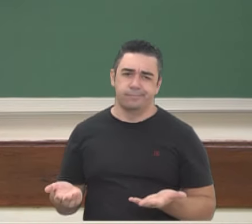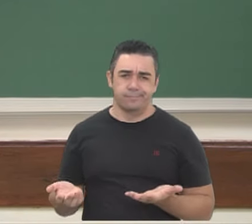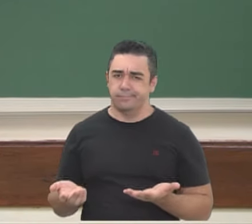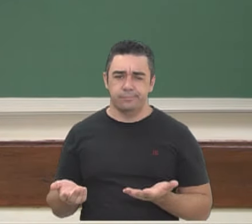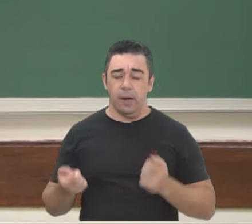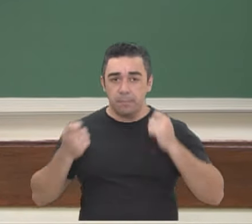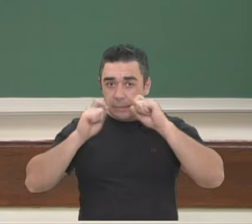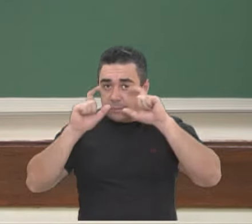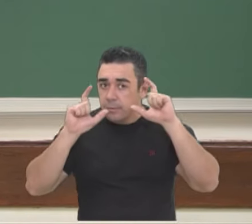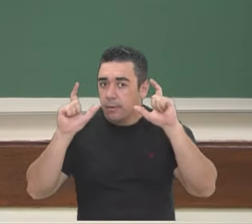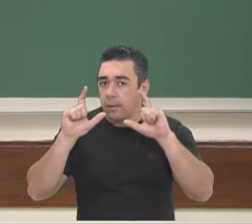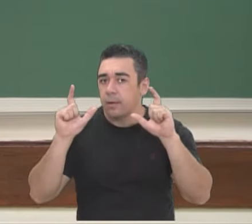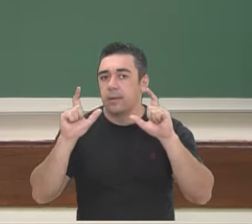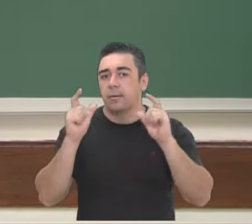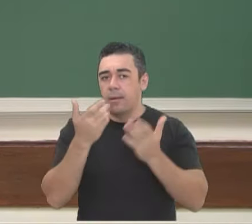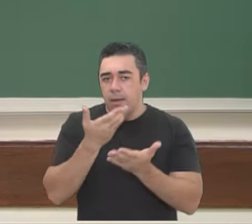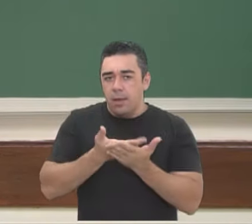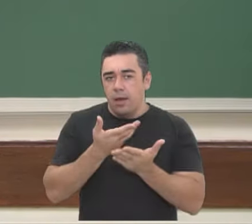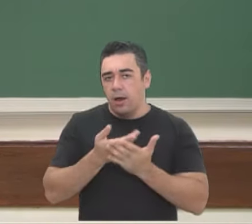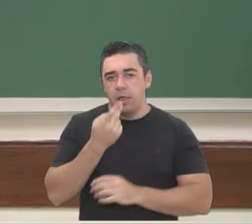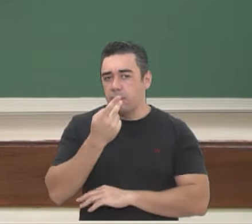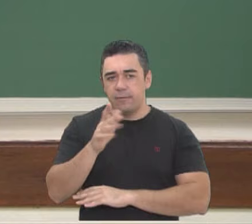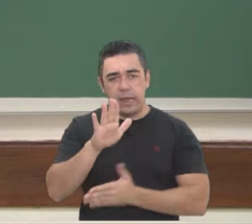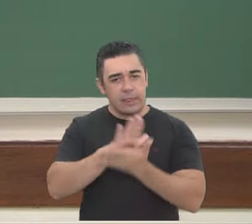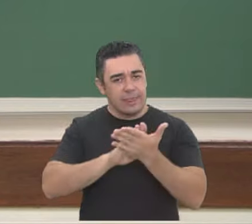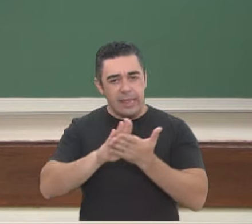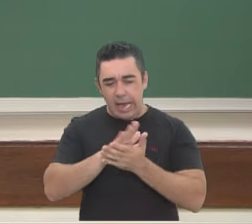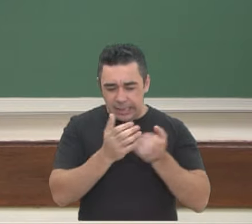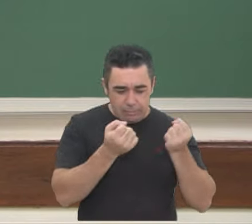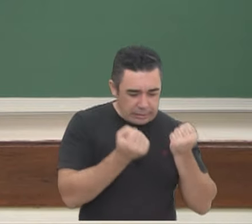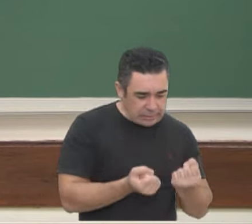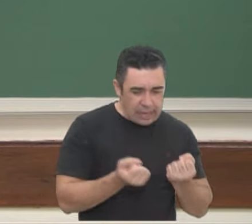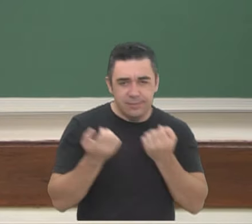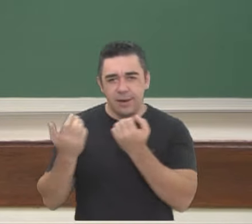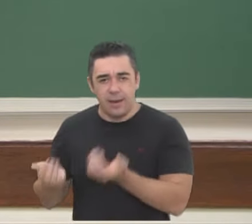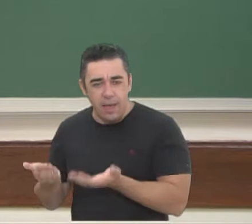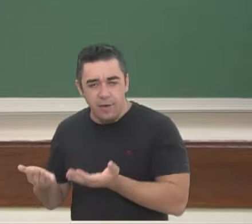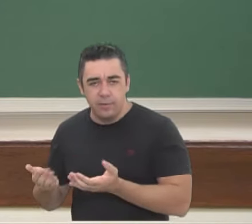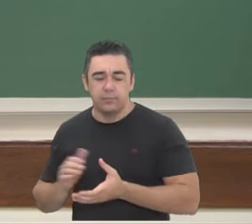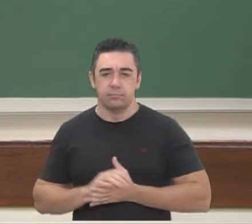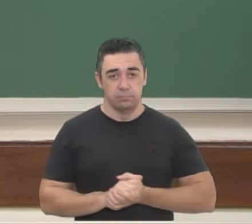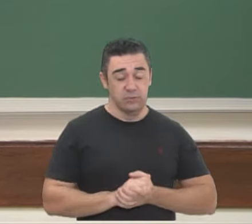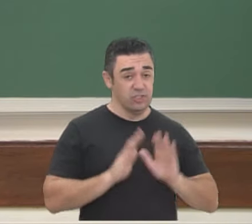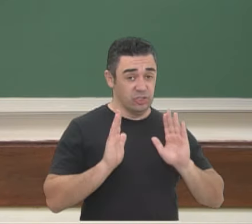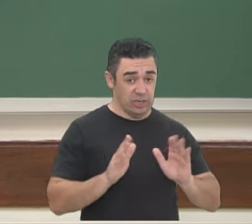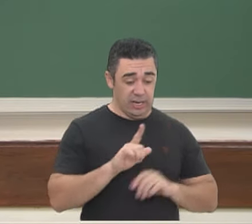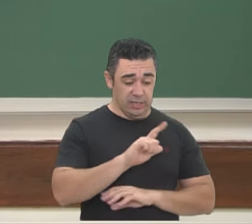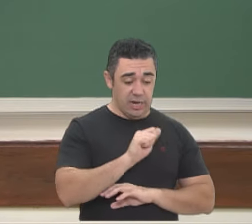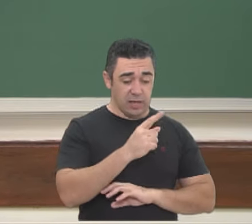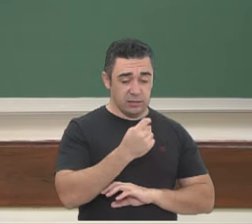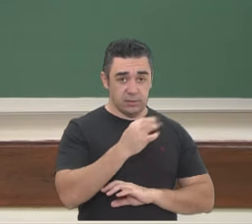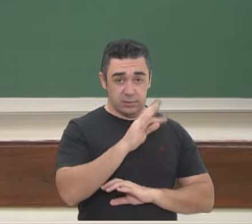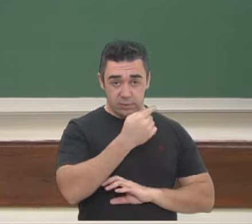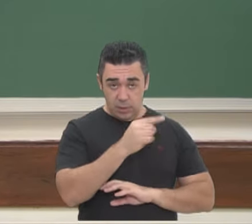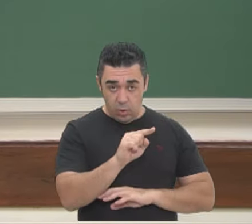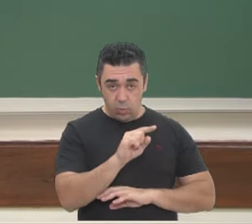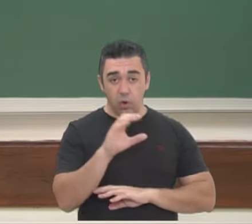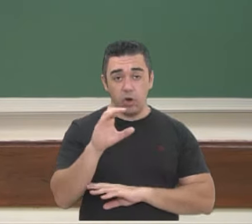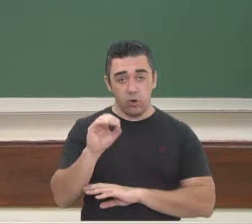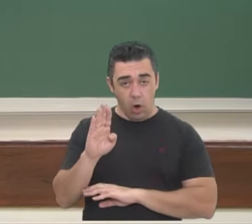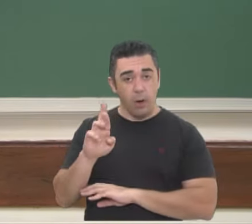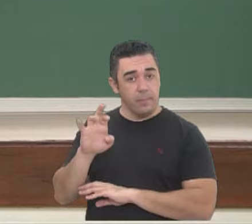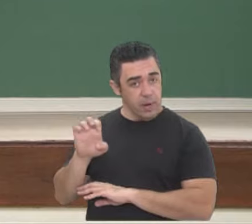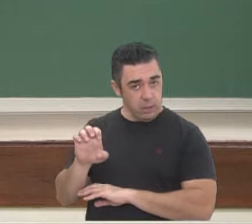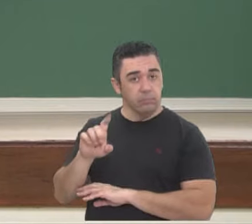prestou bem atenção na aula e nenhum momento eu falei sobre isso né latão e cobre o latão gente é